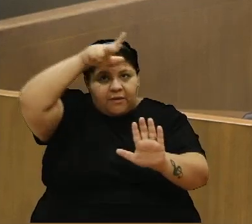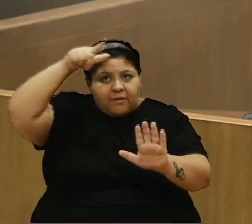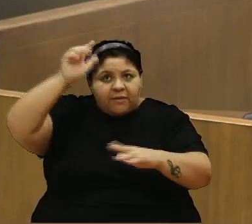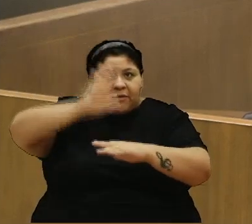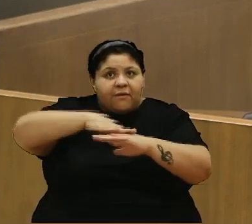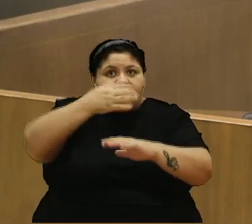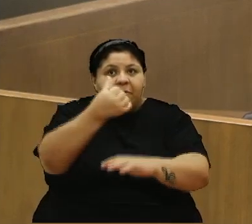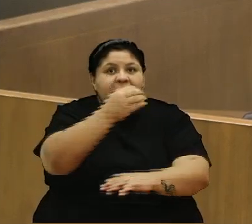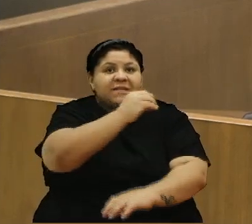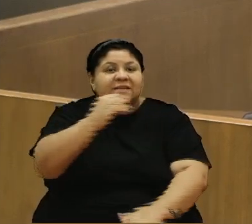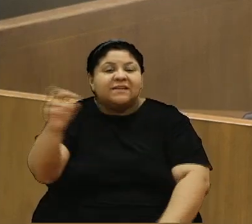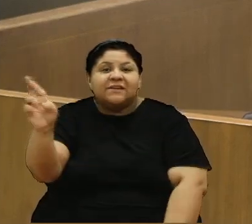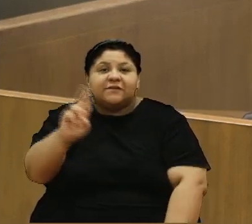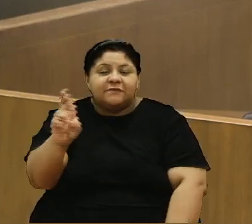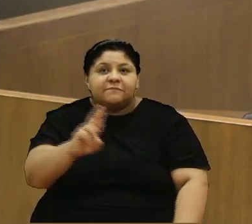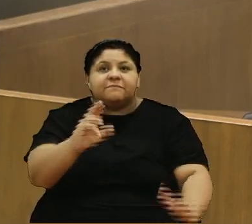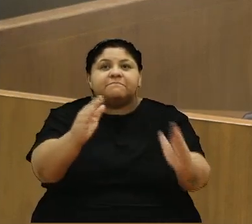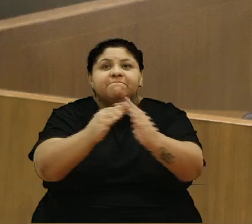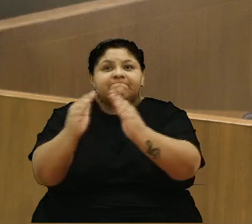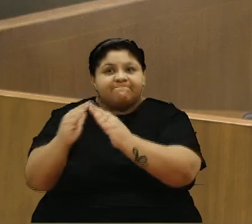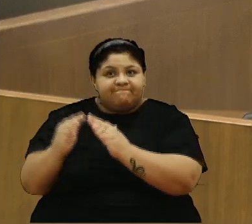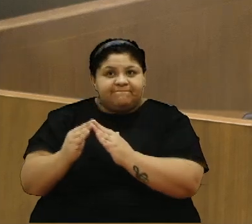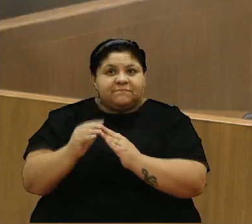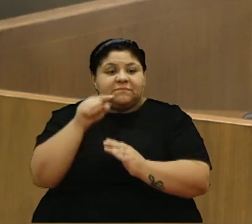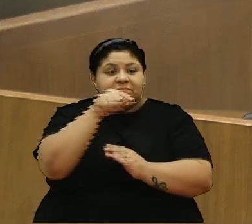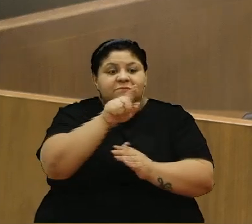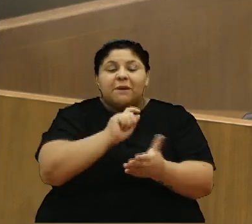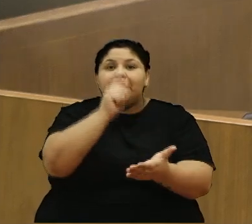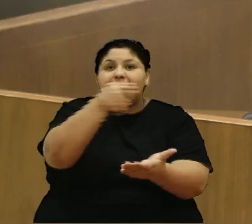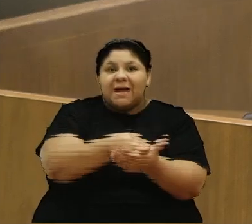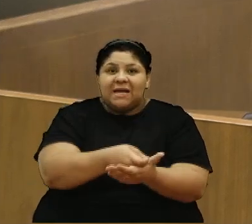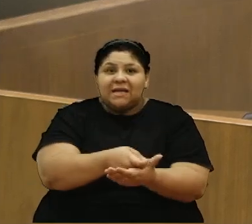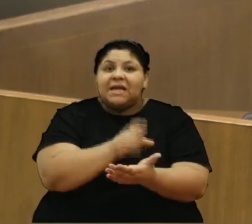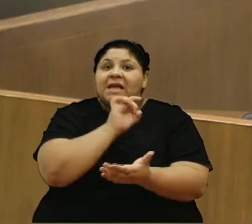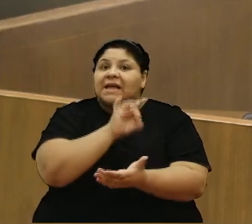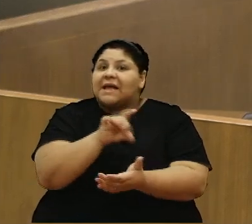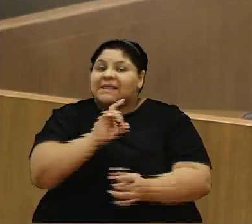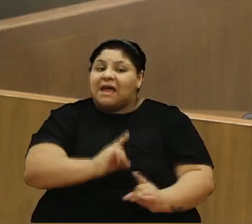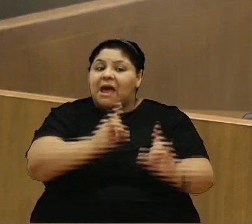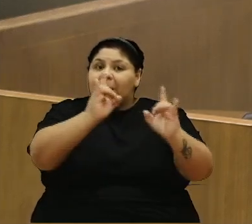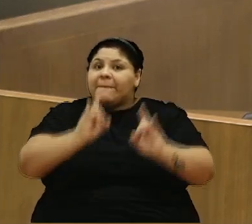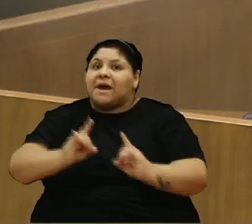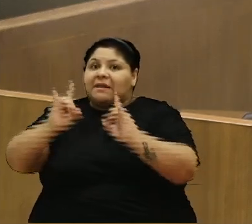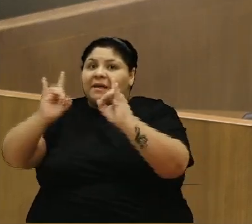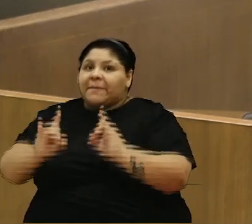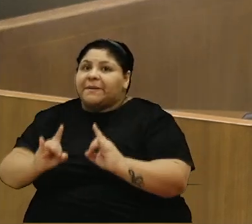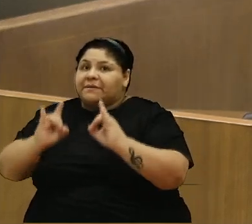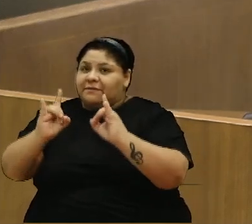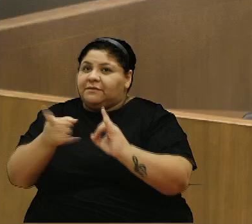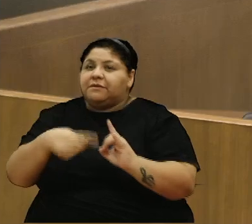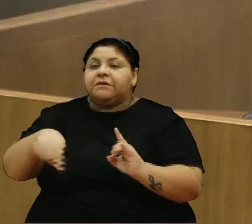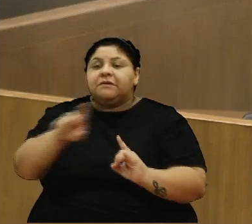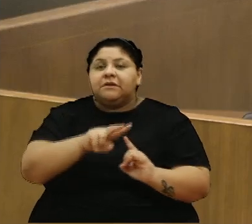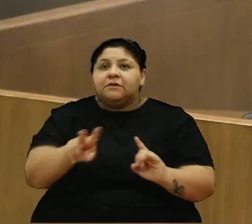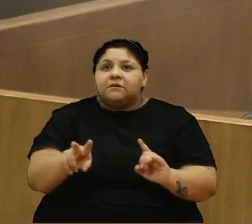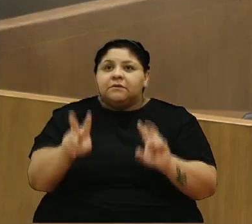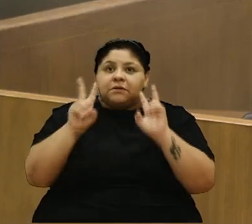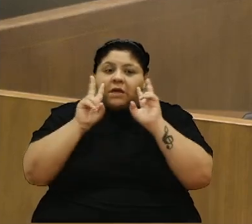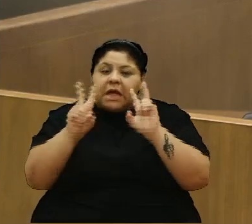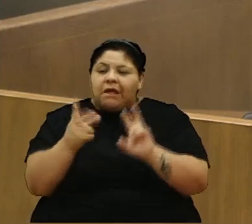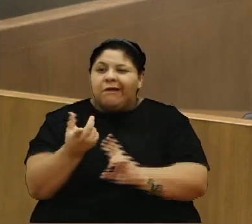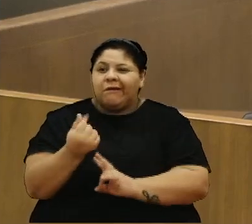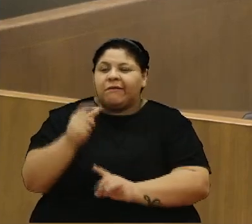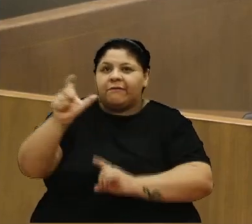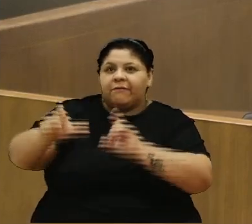R$600 os moradores do Campos da Serra pagam, cada apartamento. E aí a gente vai olhar para o valor que